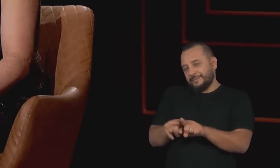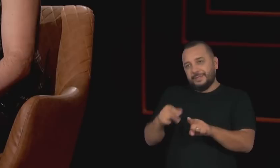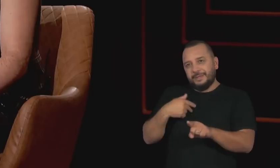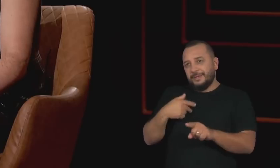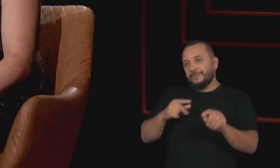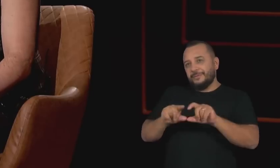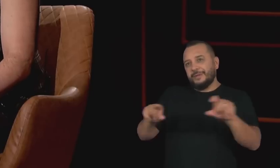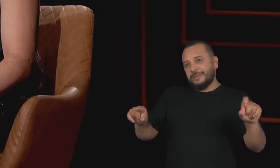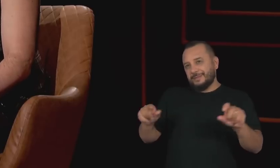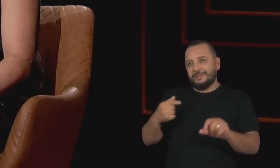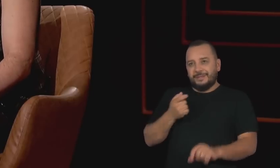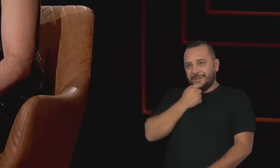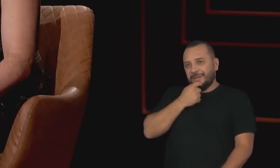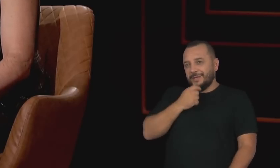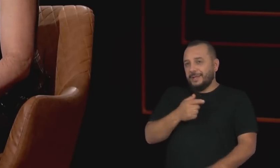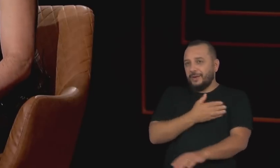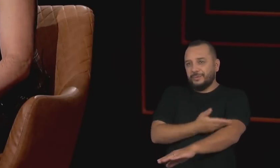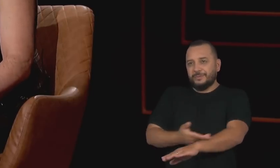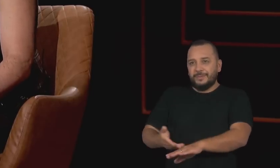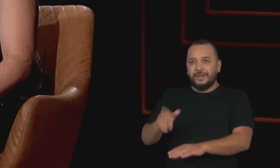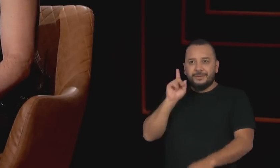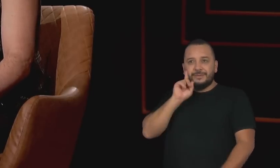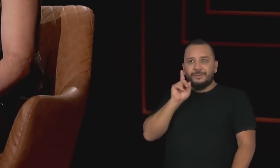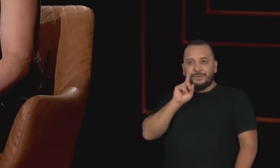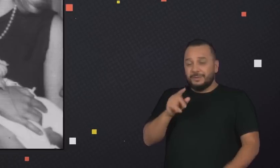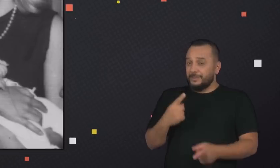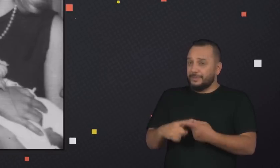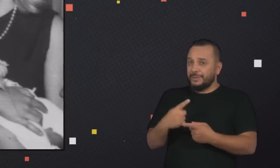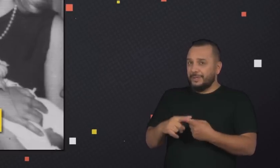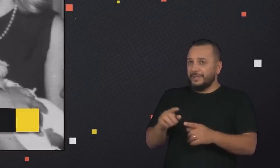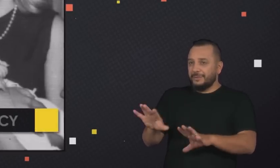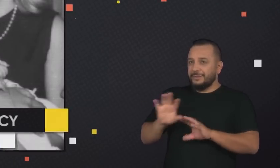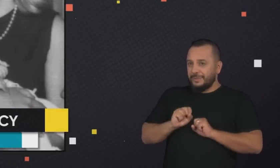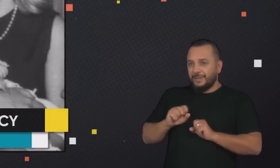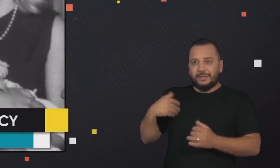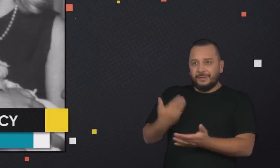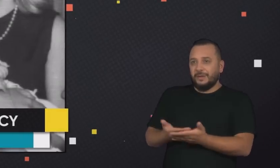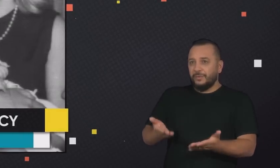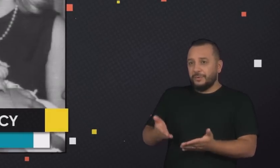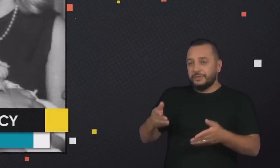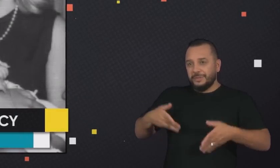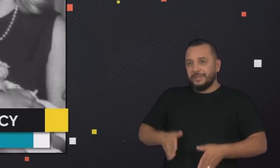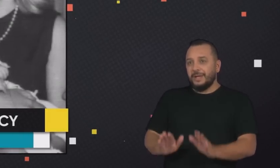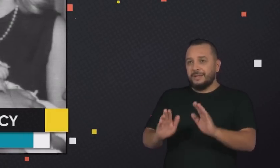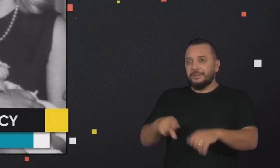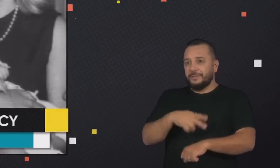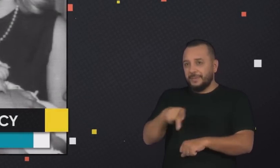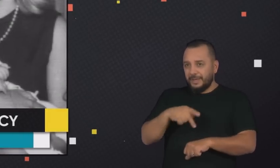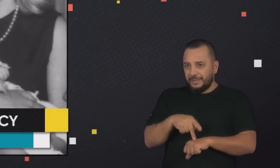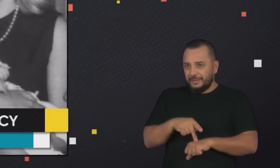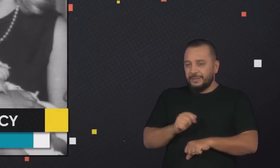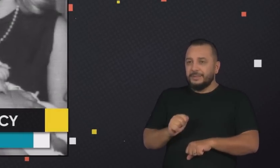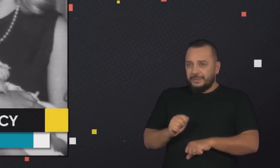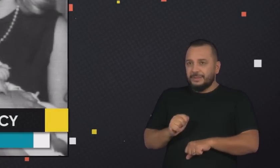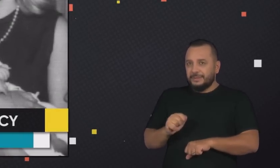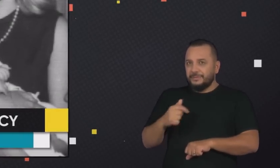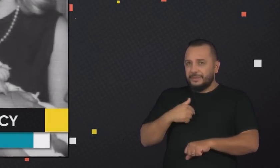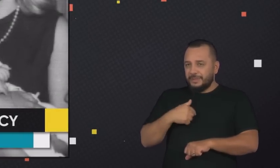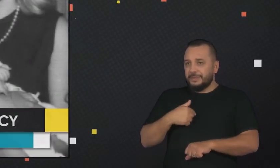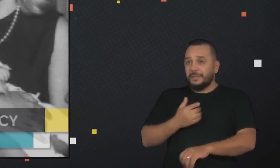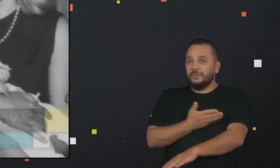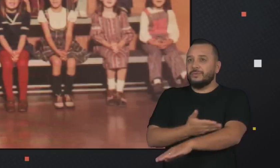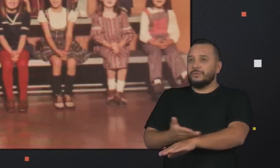tal. E é uma coisa que eu carrego até hoje. Assim, é difícil quando você nasce num país e você se acostuma